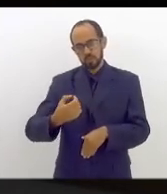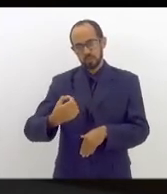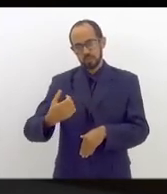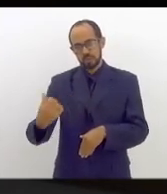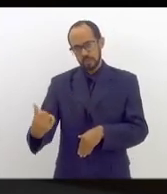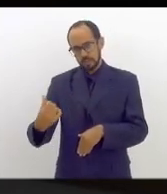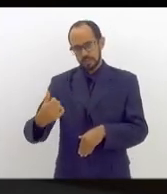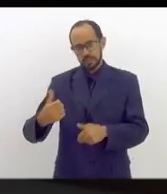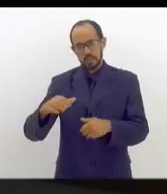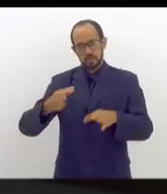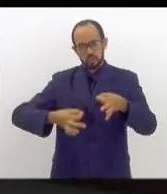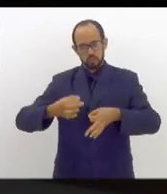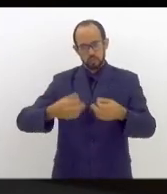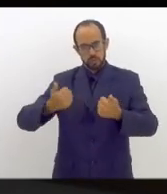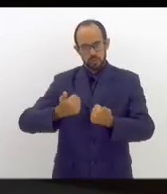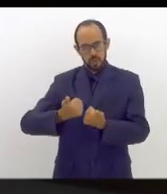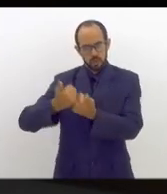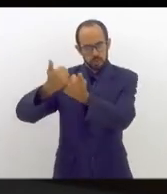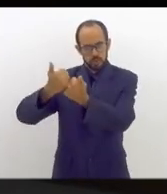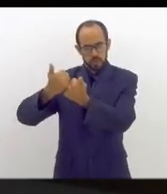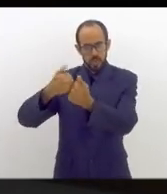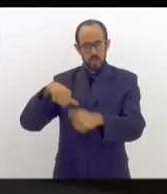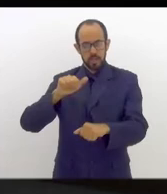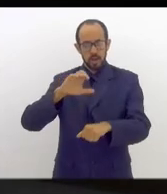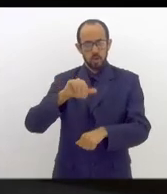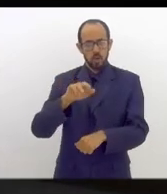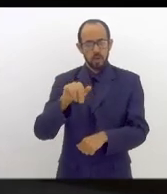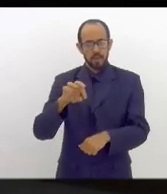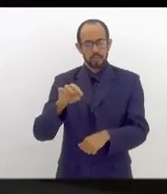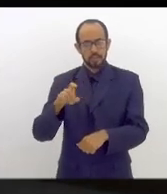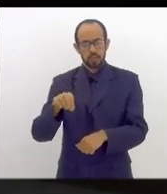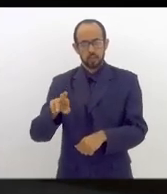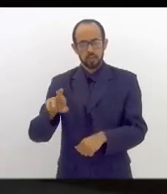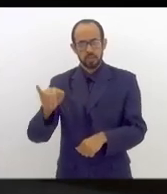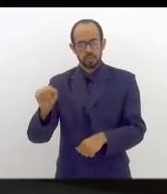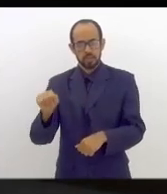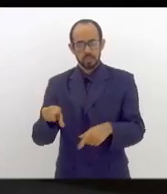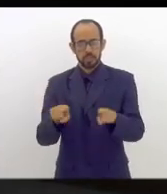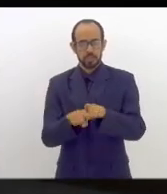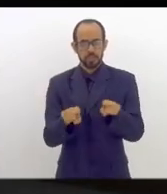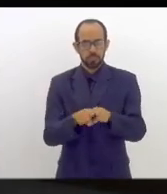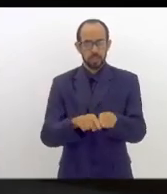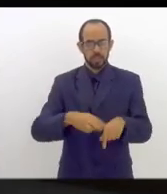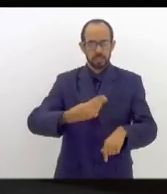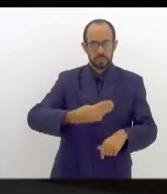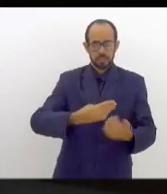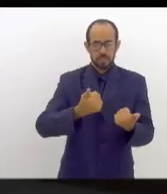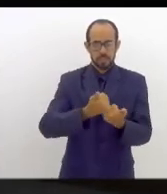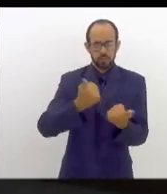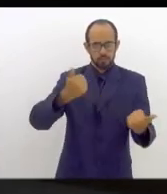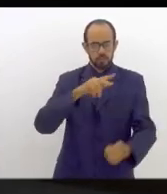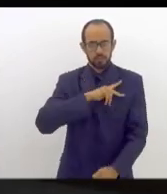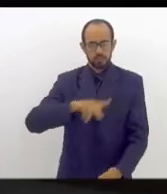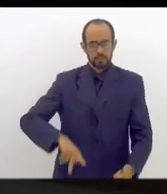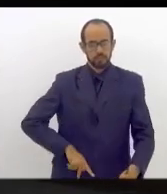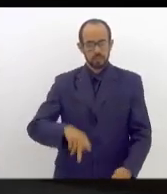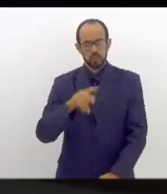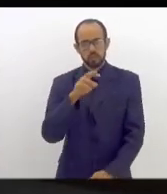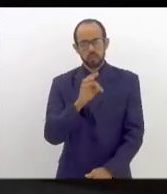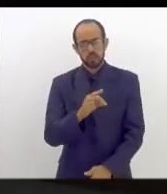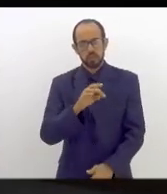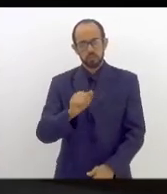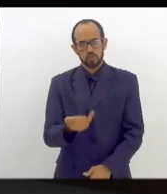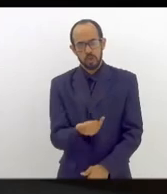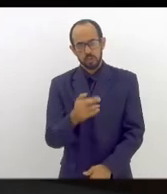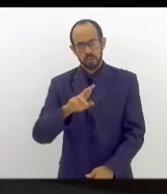Auxiliar da corregedoria geral da justiça e Juiz Auxiliar da terceira vice-presidência do Tribunal de Justiça do Estado